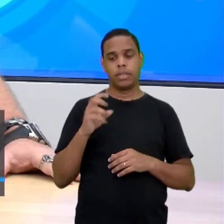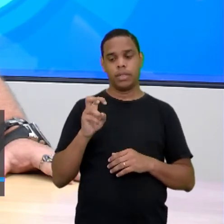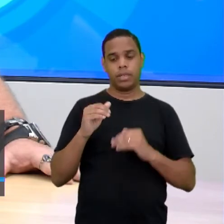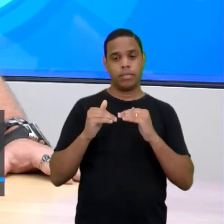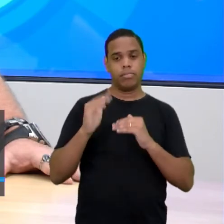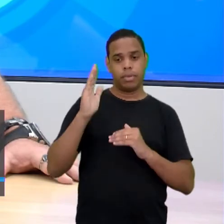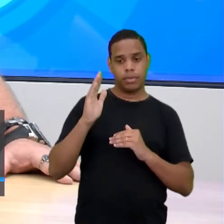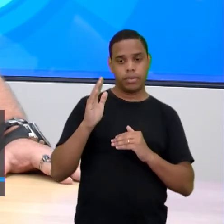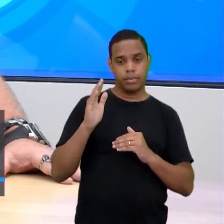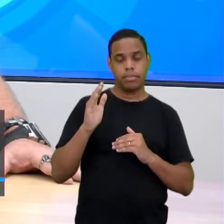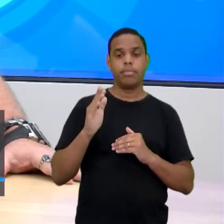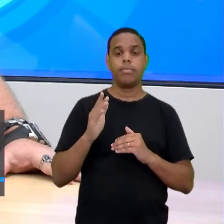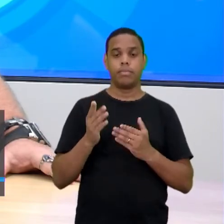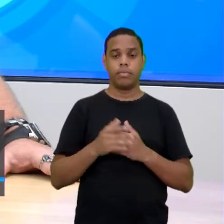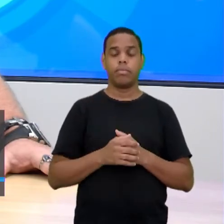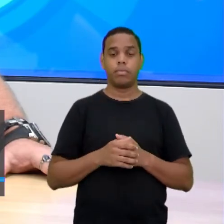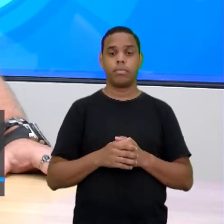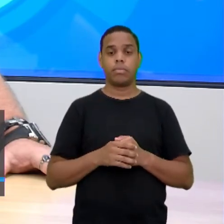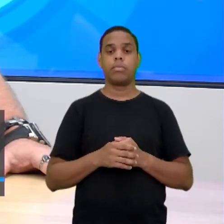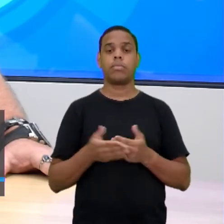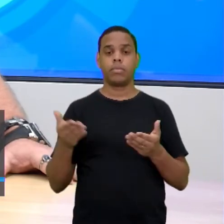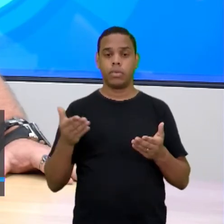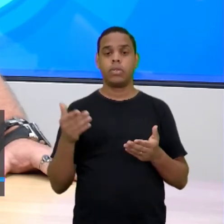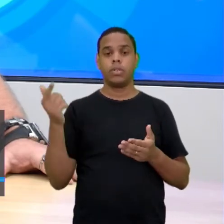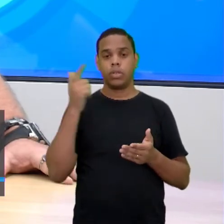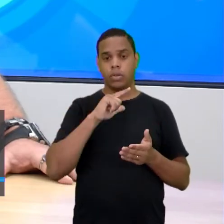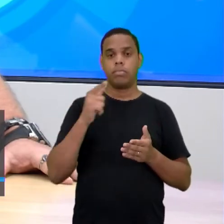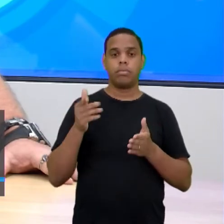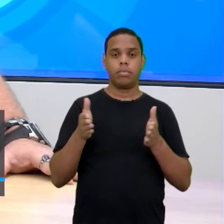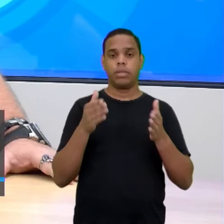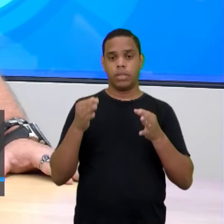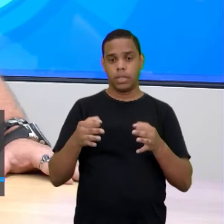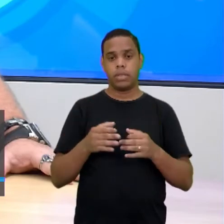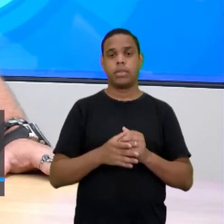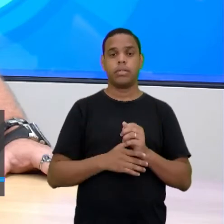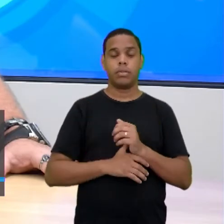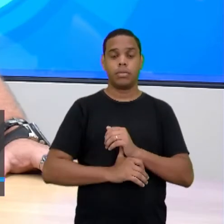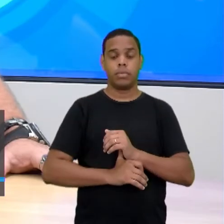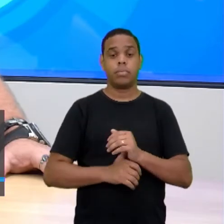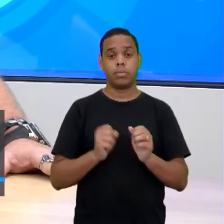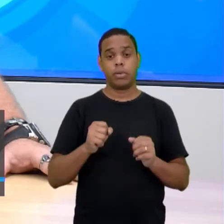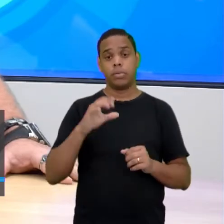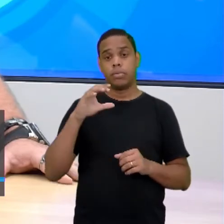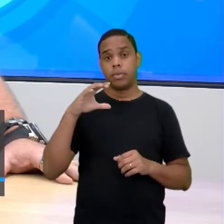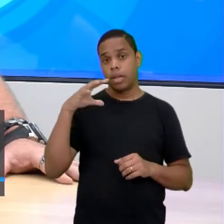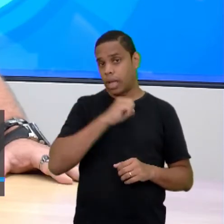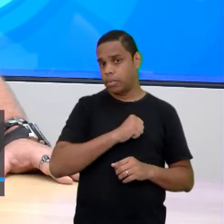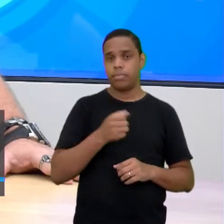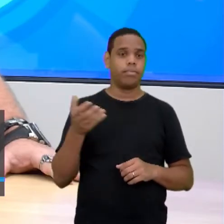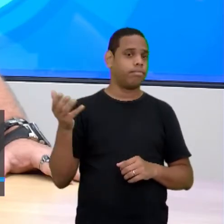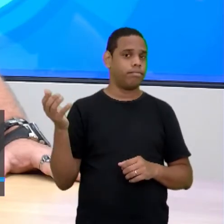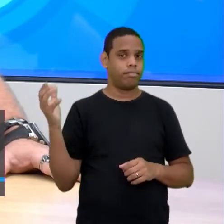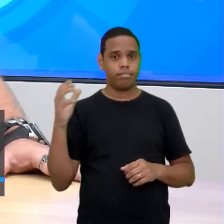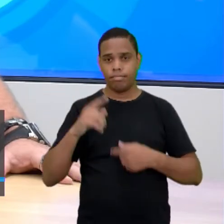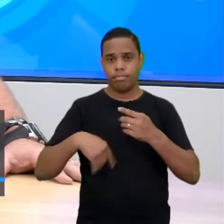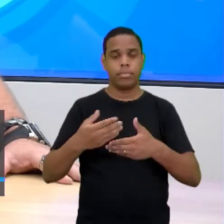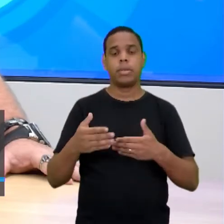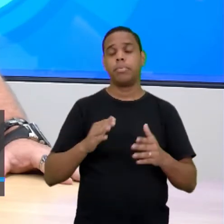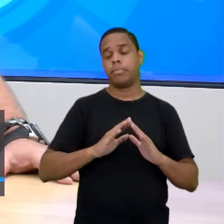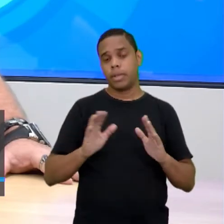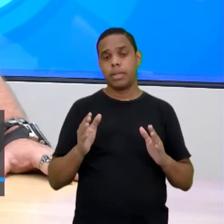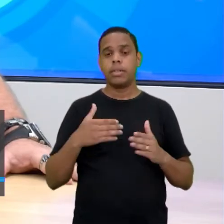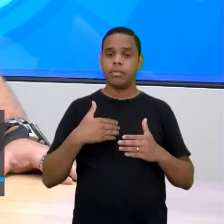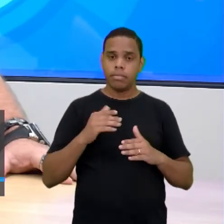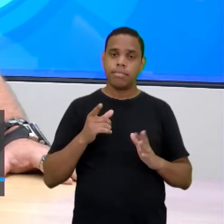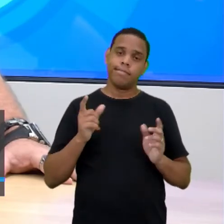mais. Então quer dizer que estamos indo para o caminho certo. Poderia ser mais rápido, mas, né, melhor a gente estar indo